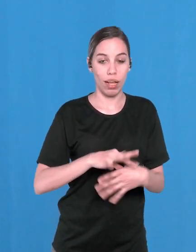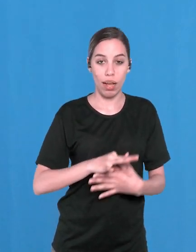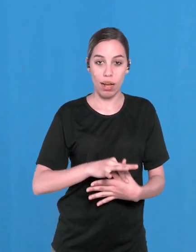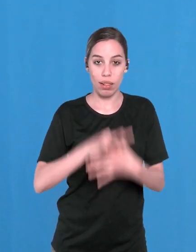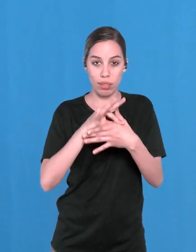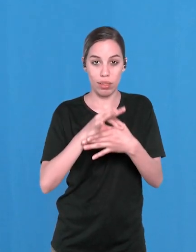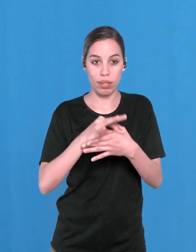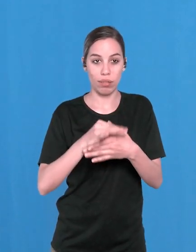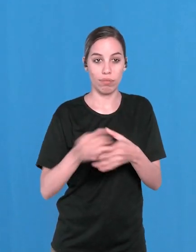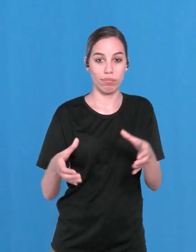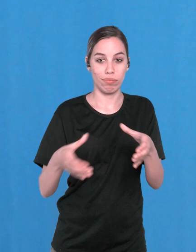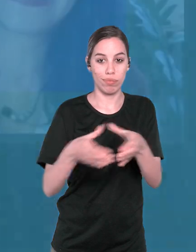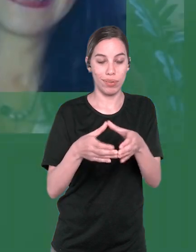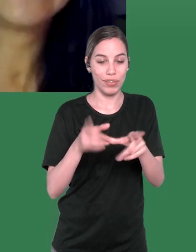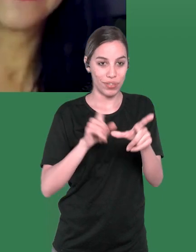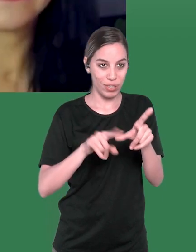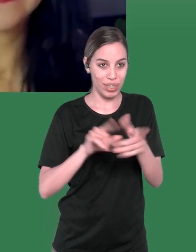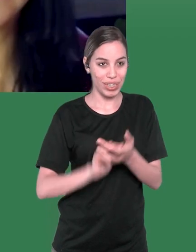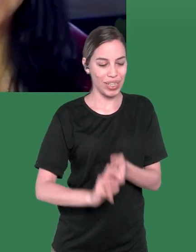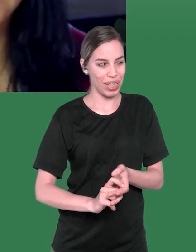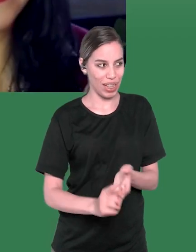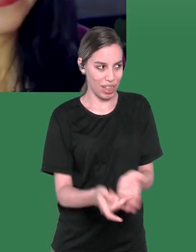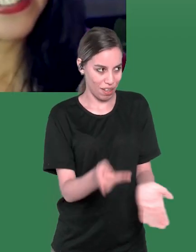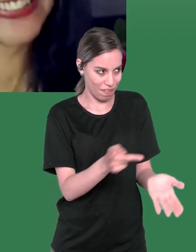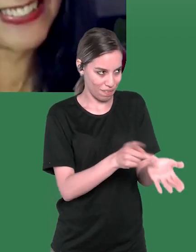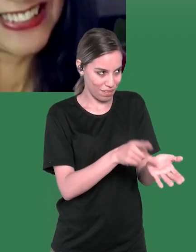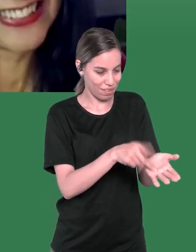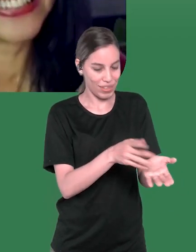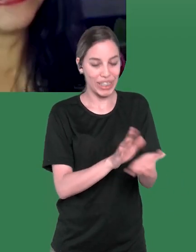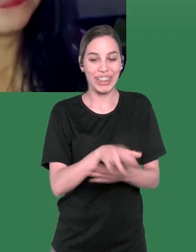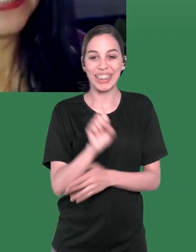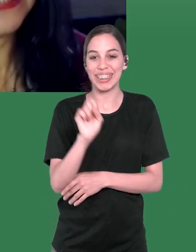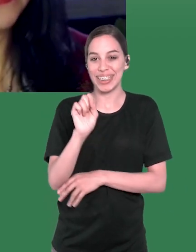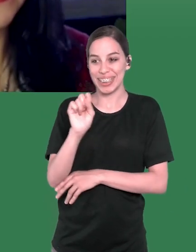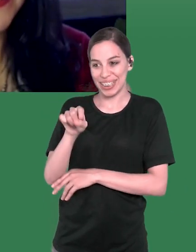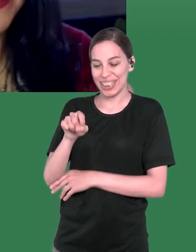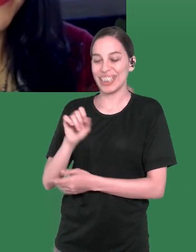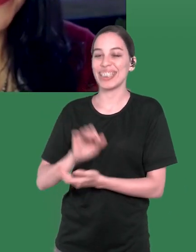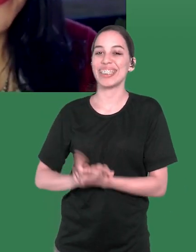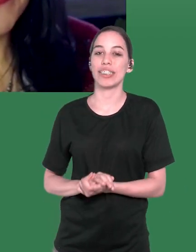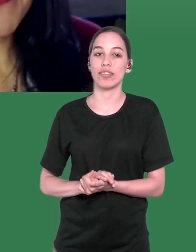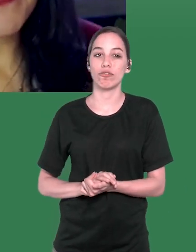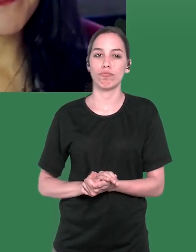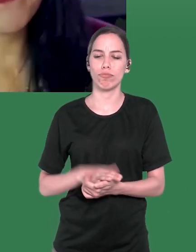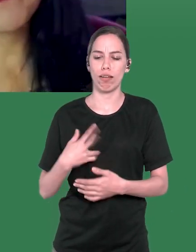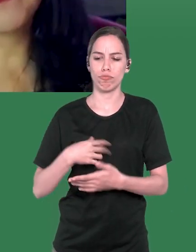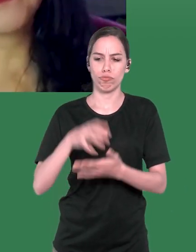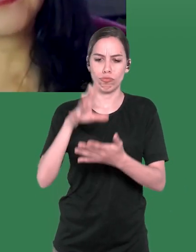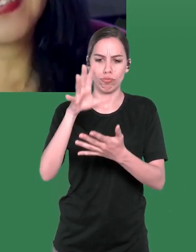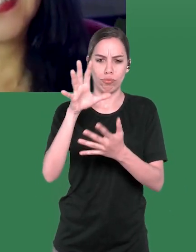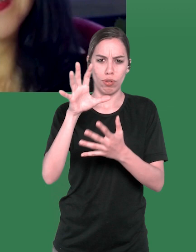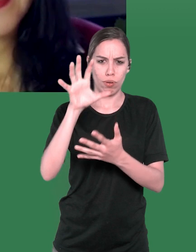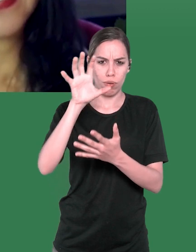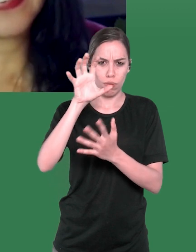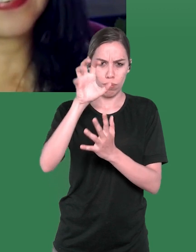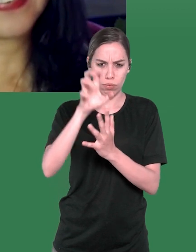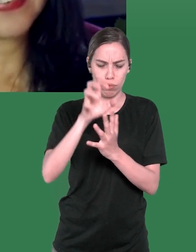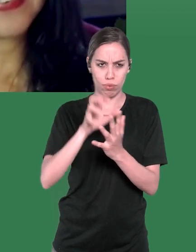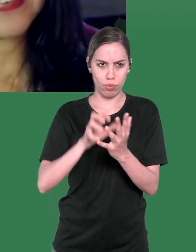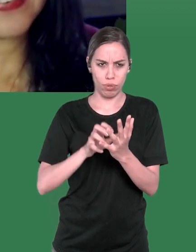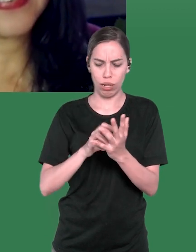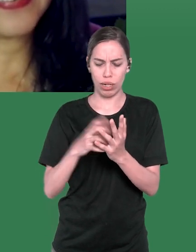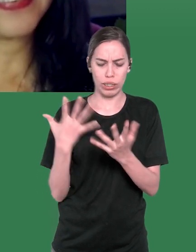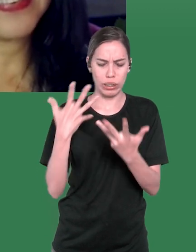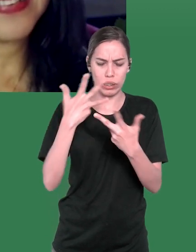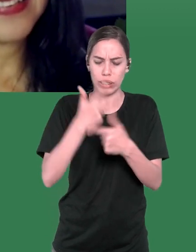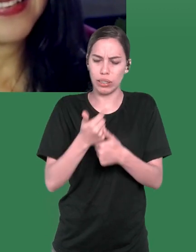é isso, Maria Esther Maciel? Isso, Jo. É um currículo lindo, uma obra